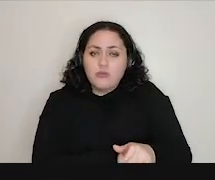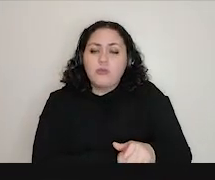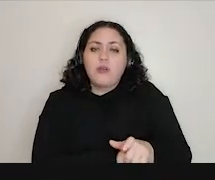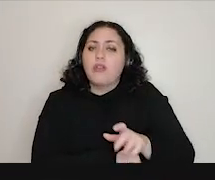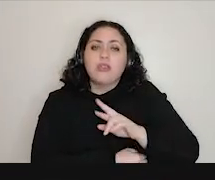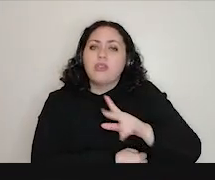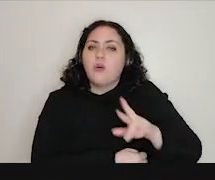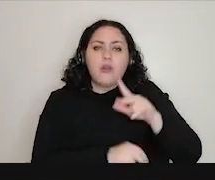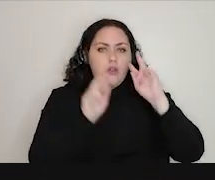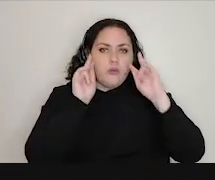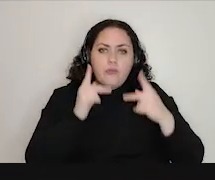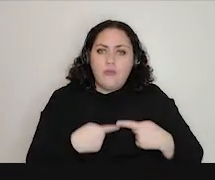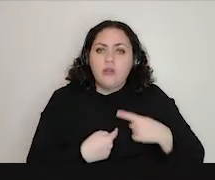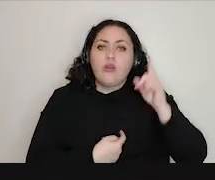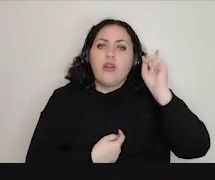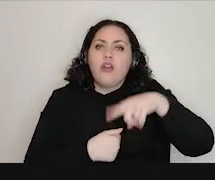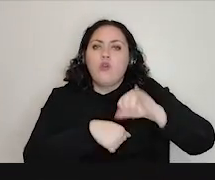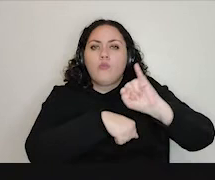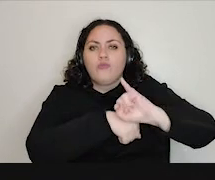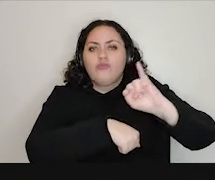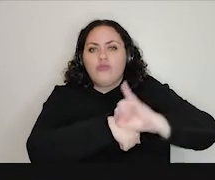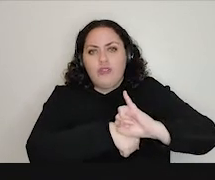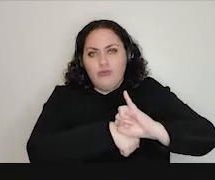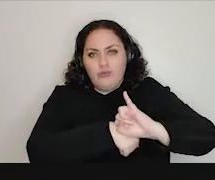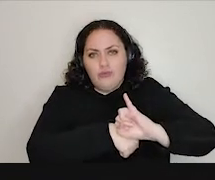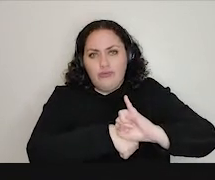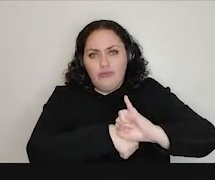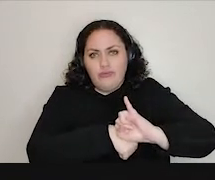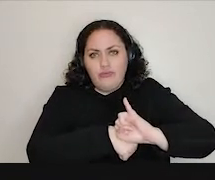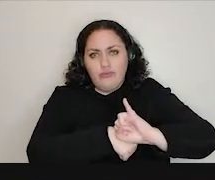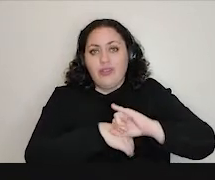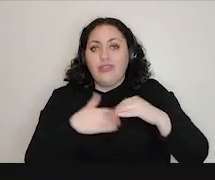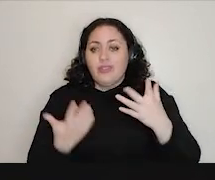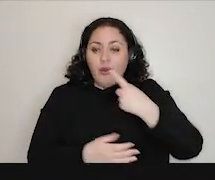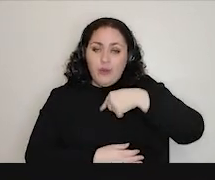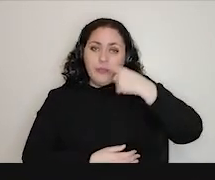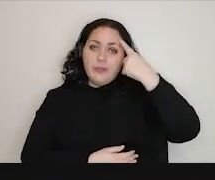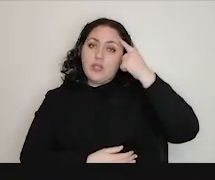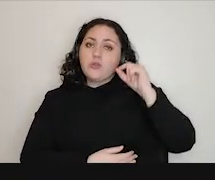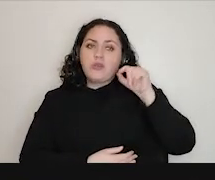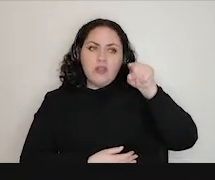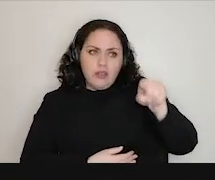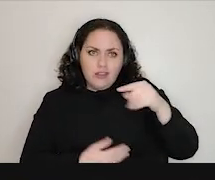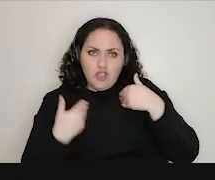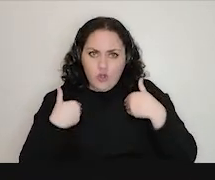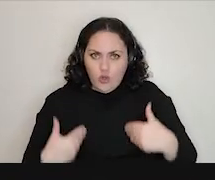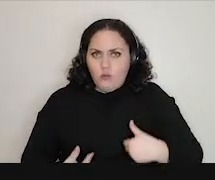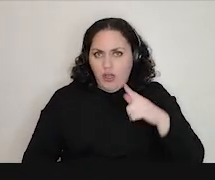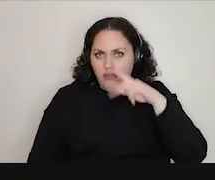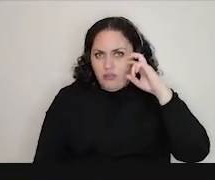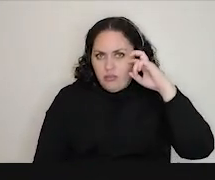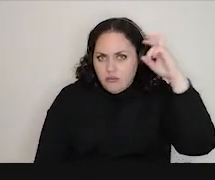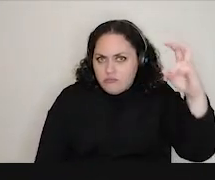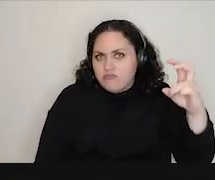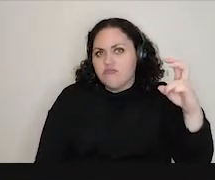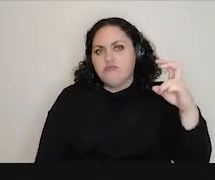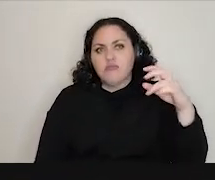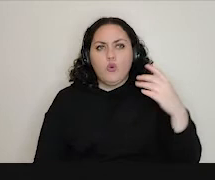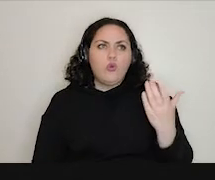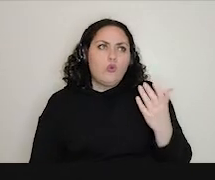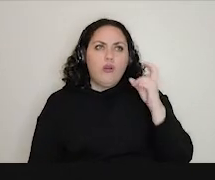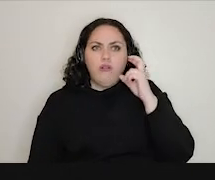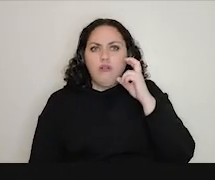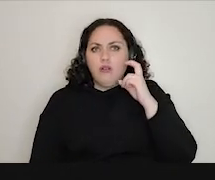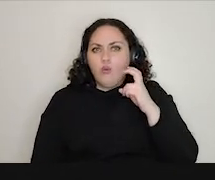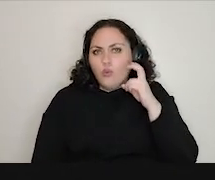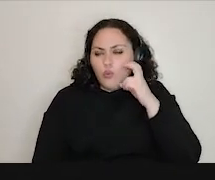coisificar aquele corpo. Então, aquele corpo ele não pode ser um corpo intelectual, ele não pode ser um corpo culto, ele não pode ser um corpo,